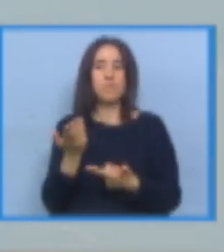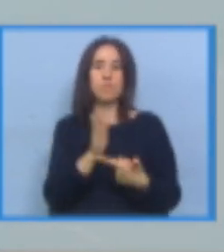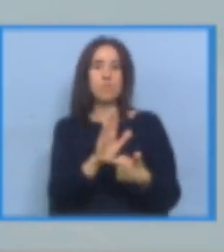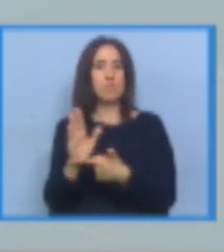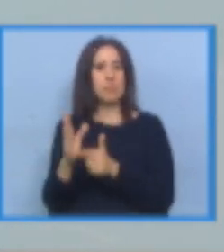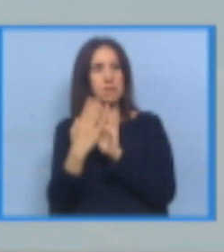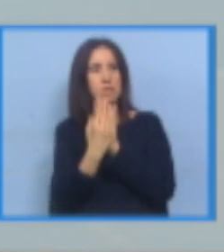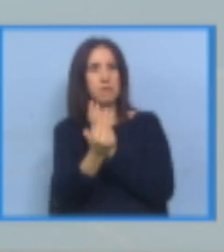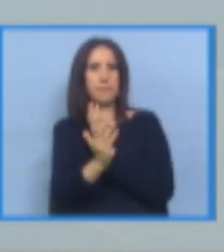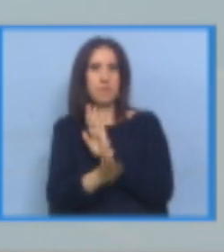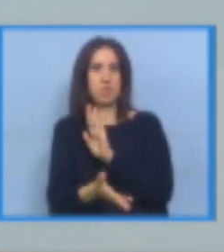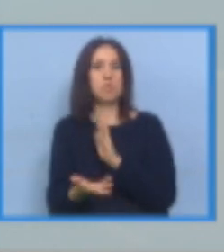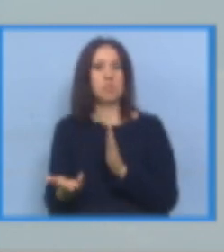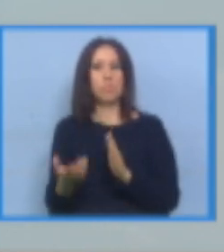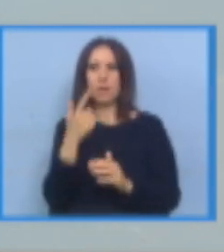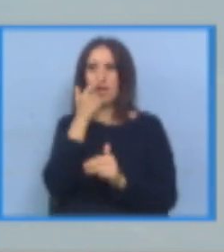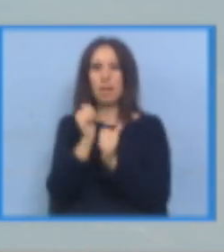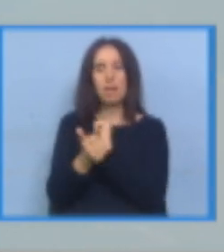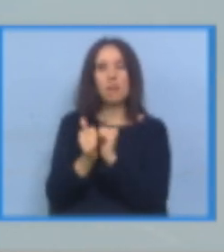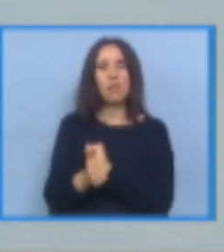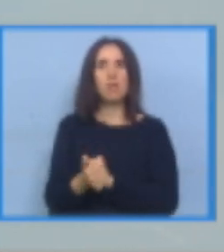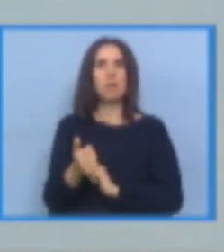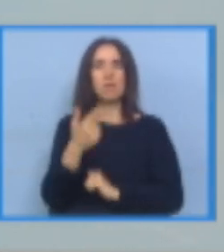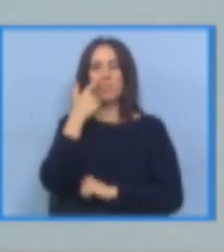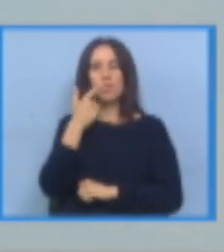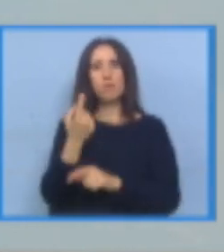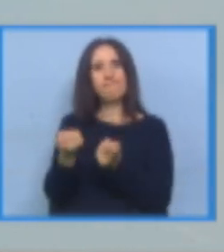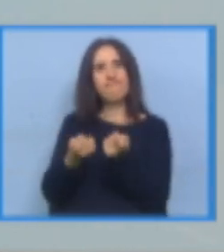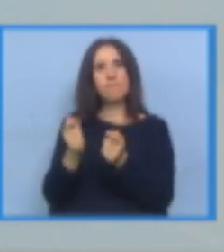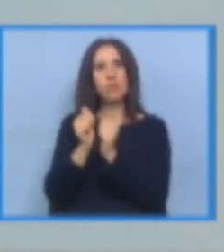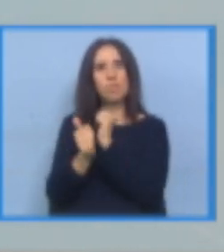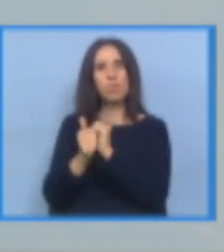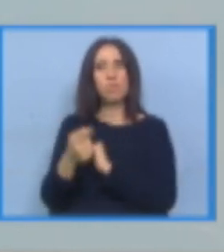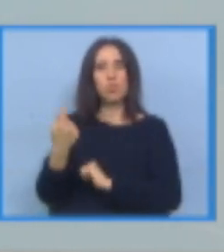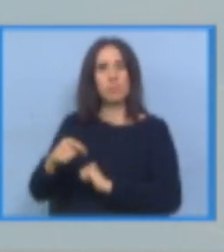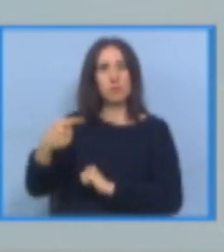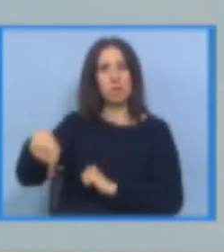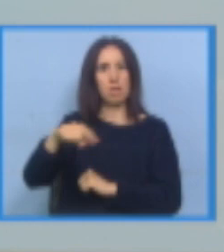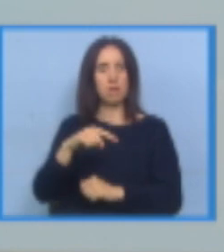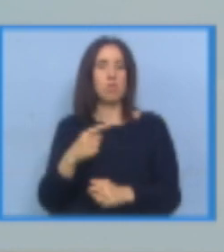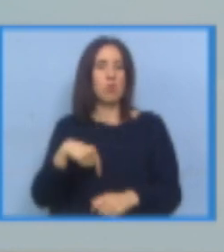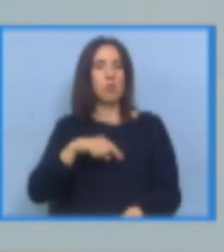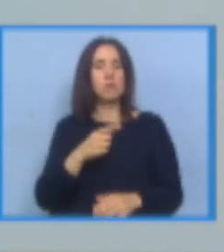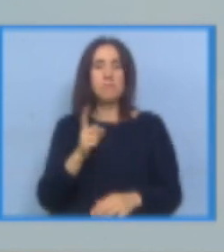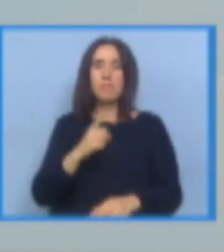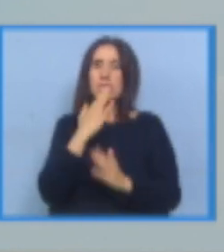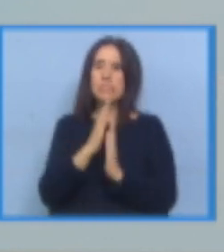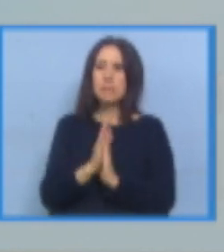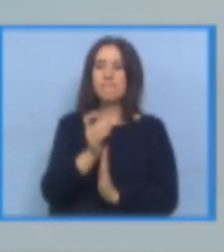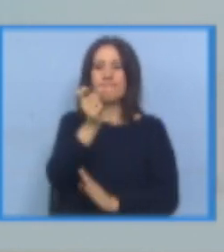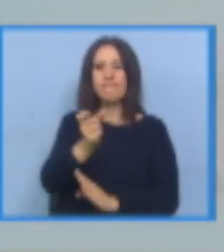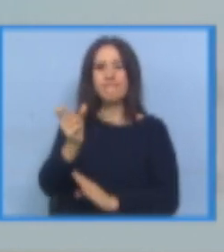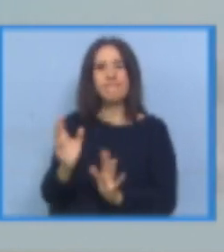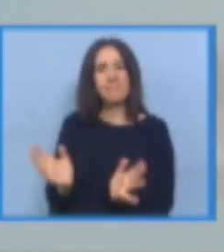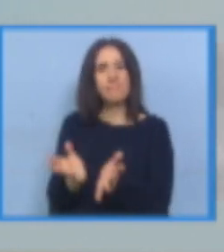exemplo a demonstrar por os atletas, por os agentes esportivos, por os presidentes, e, portanto, nós muitas vezes apelamos a esses agentes